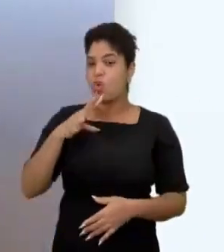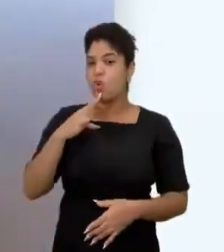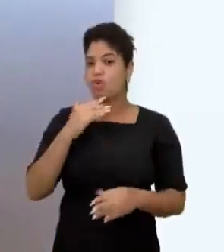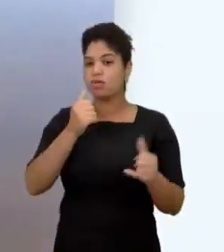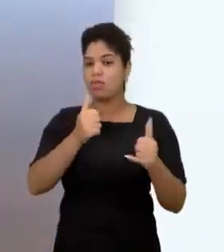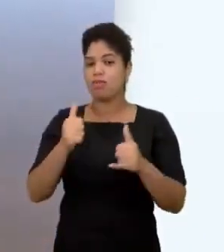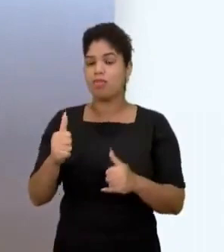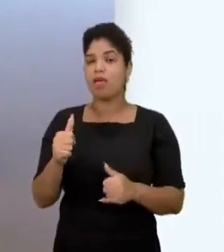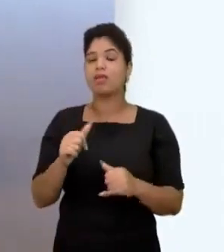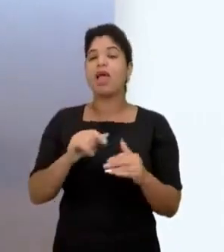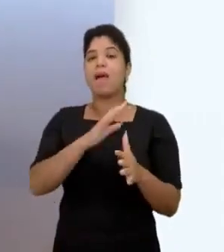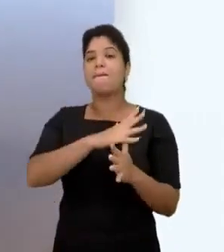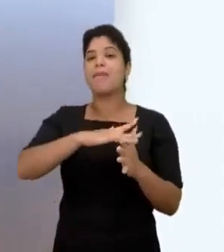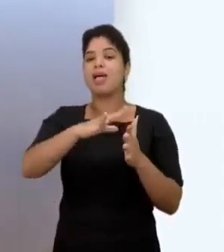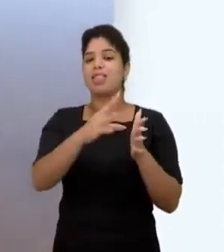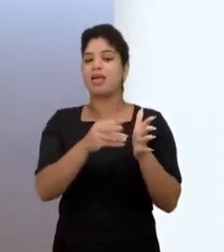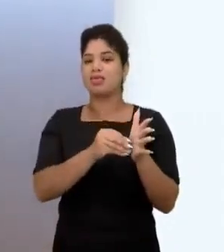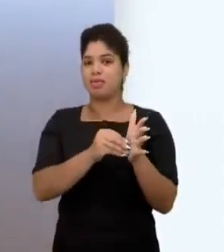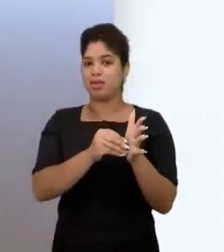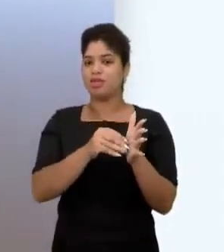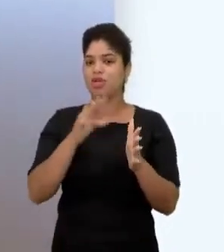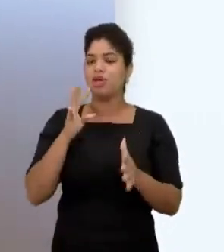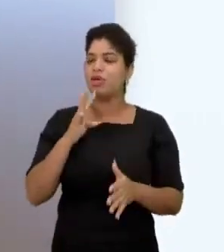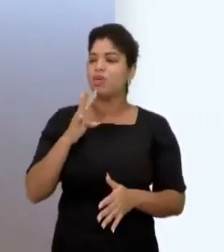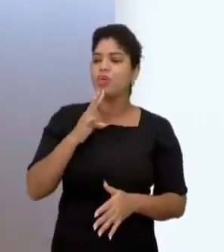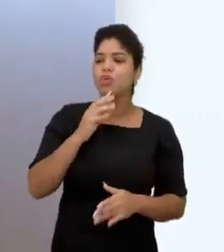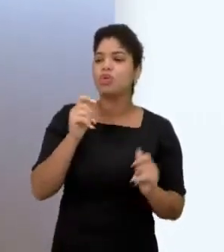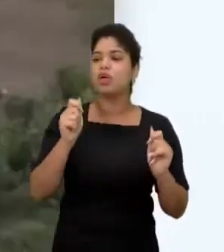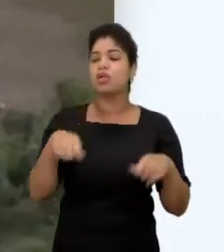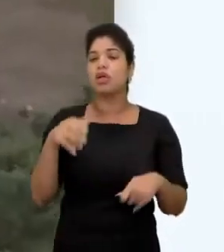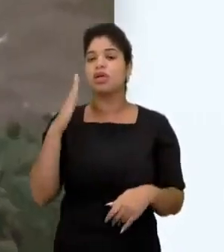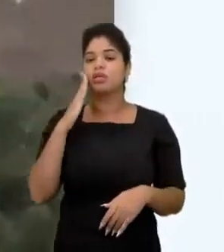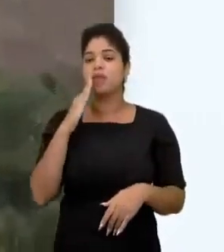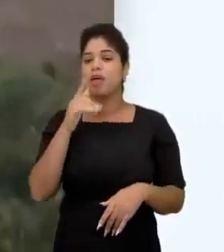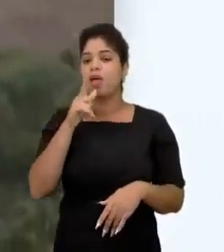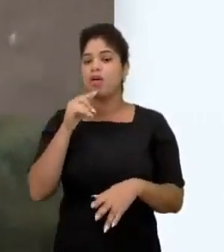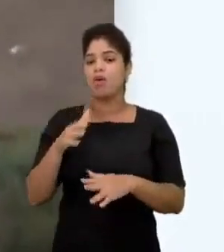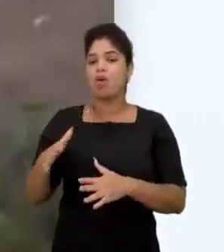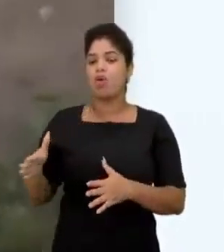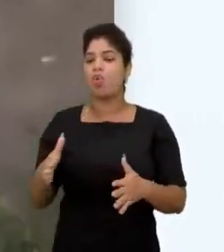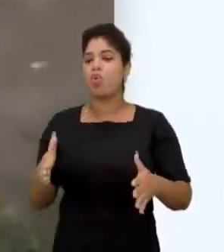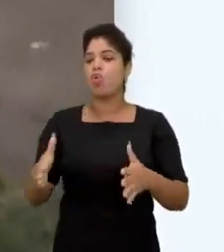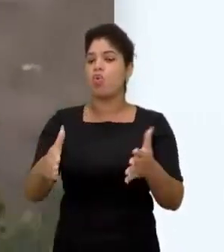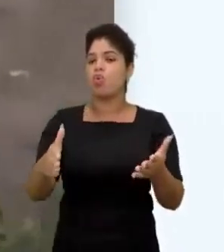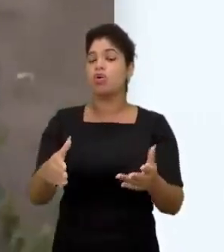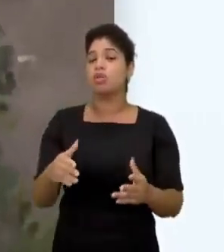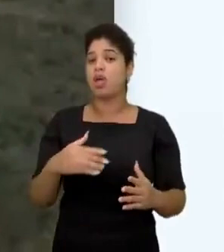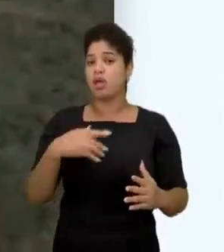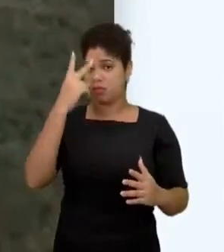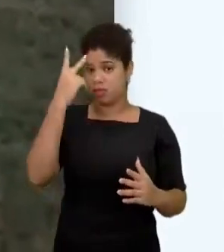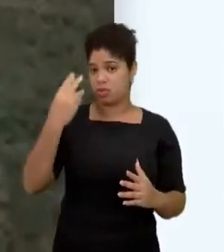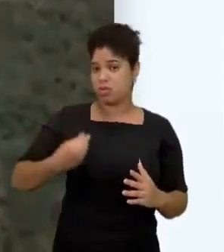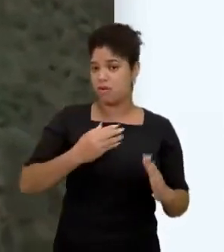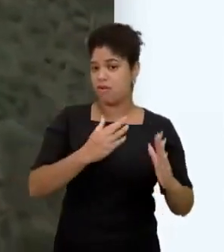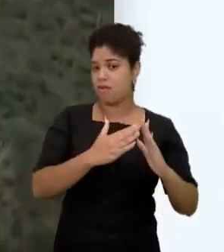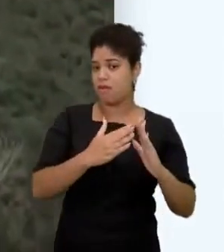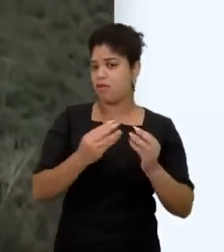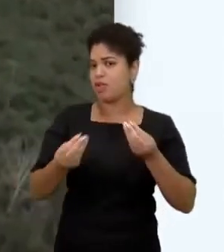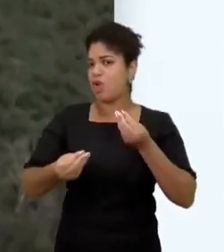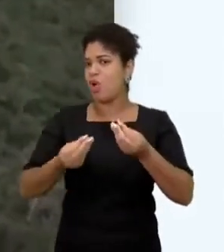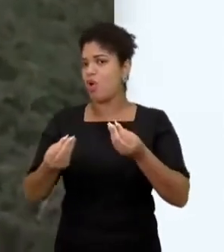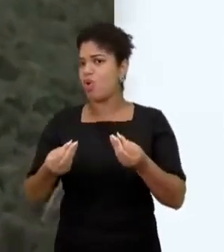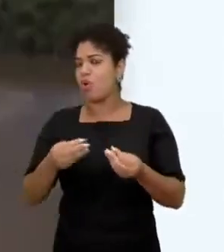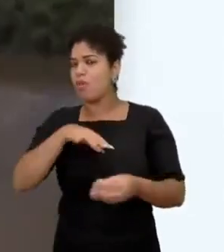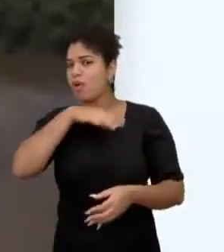floresta, os pesquisadores observam, por exemplo, a dinâmica do rio e como os bichos e os povos da floresta reagem ao ciclo